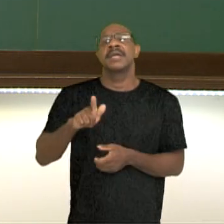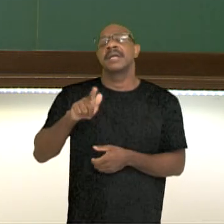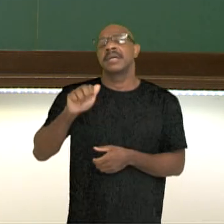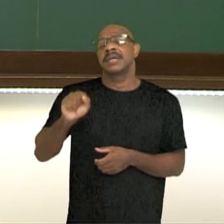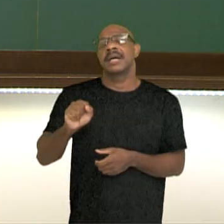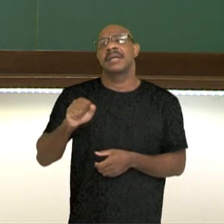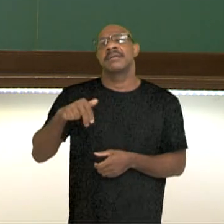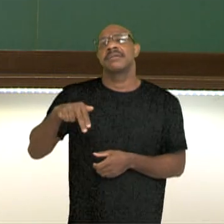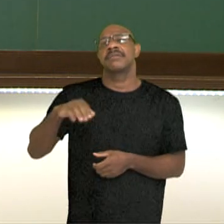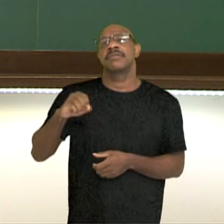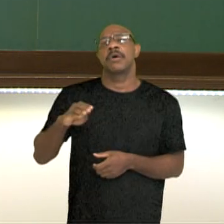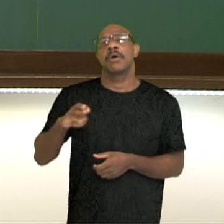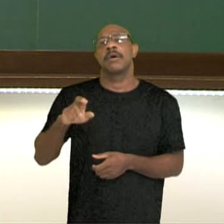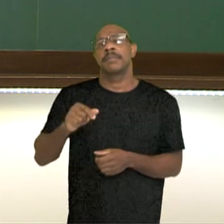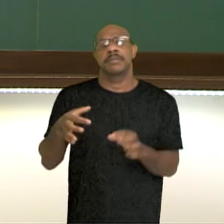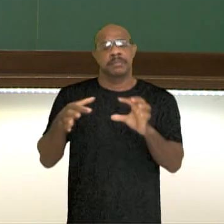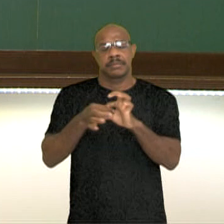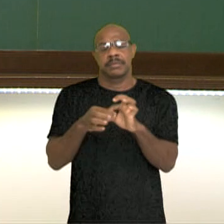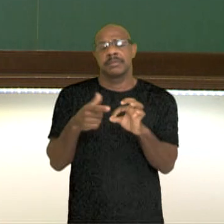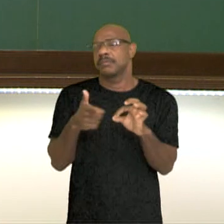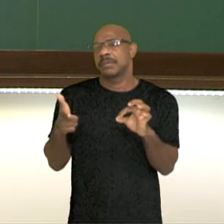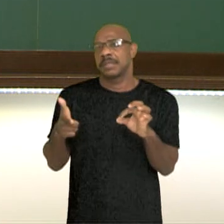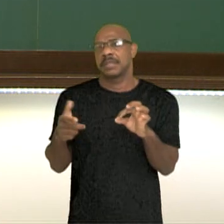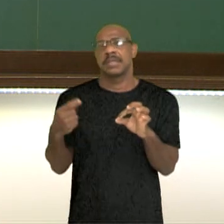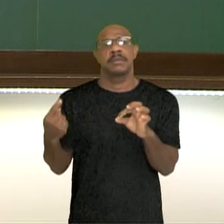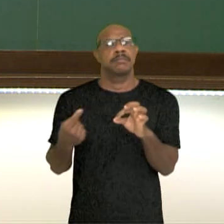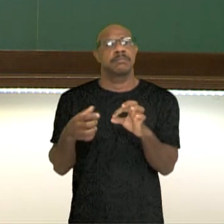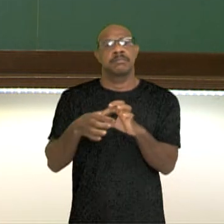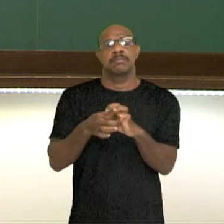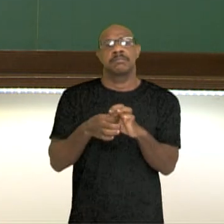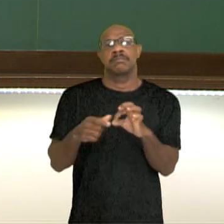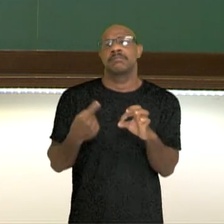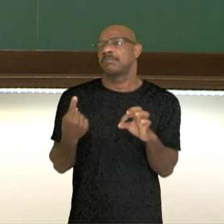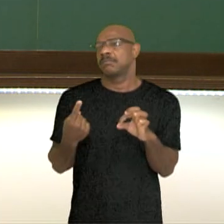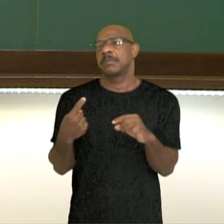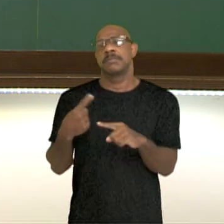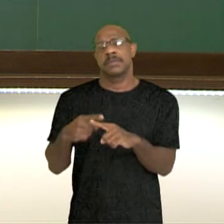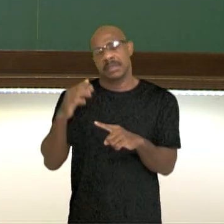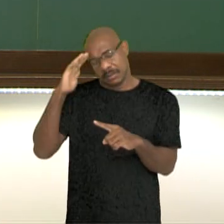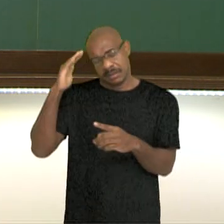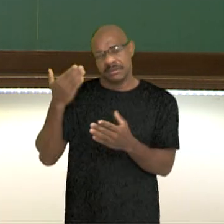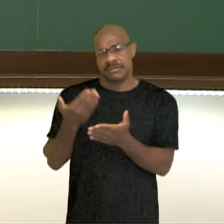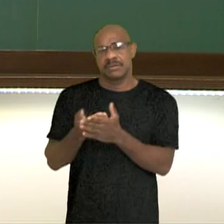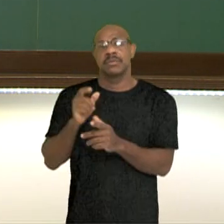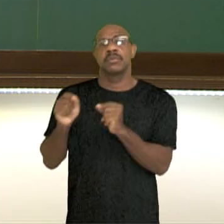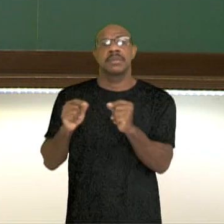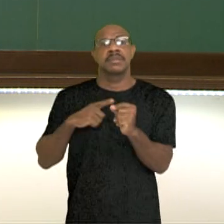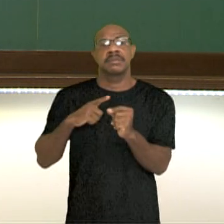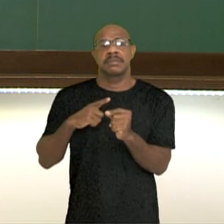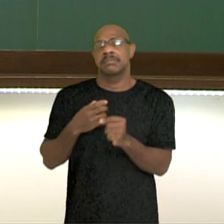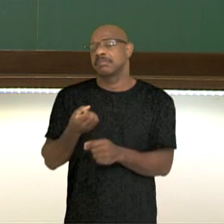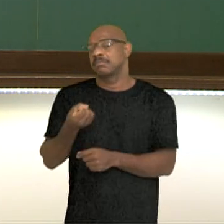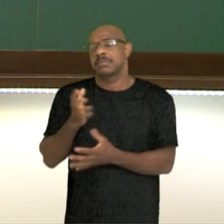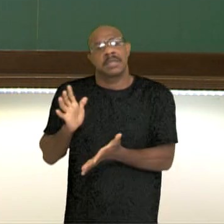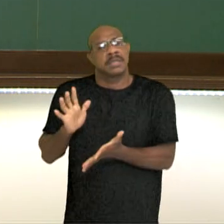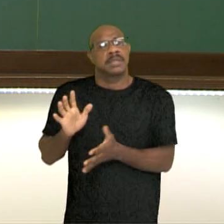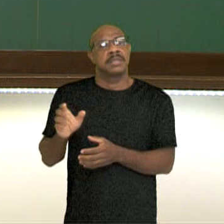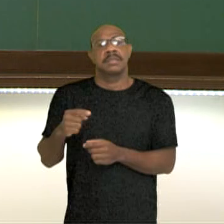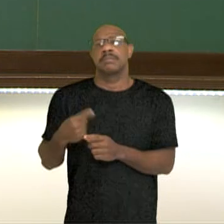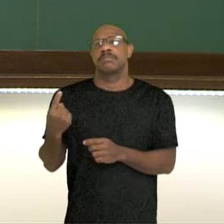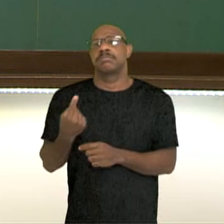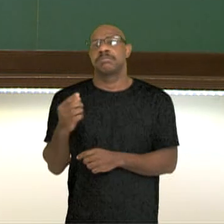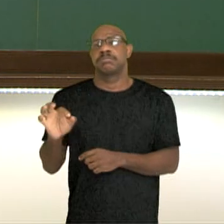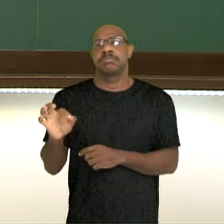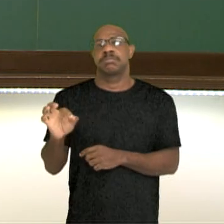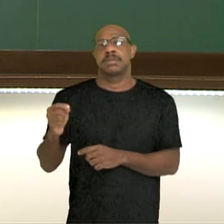eles não se ligam a ninguém porque acreditamos que eles são estáveis. E por que eles são estáveis, professor? Porque eles têm